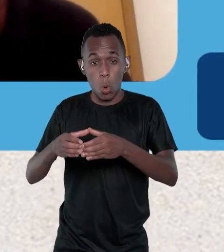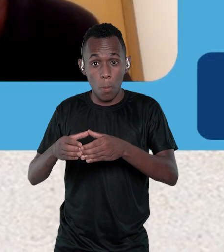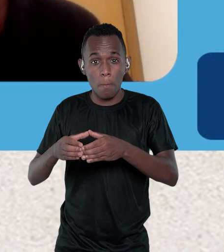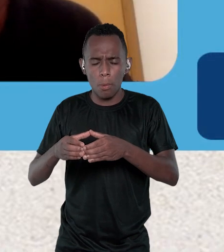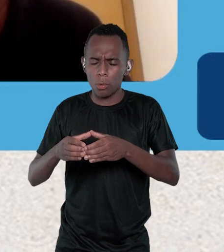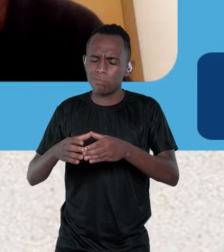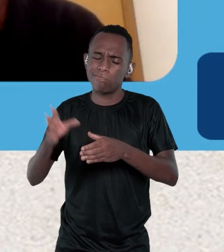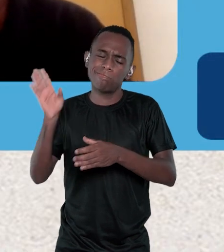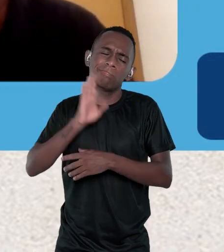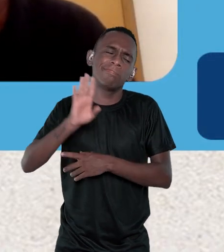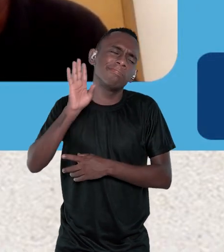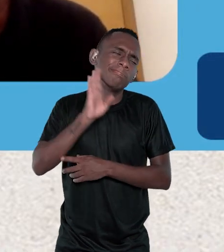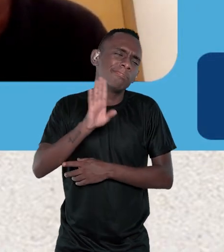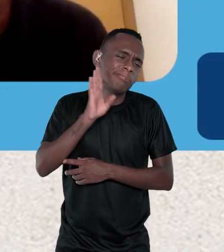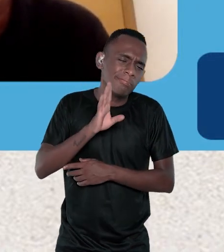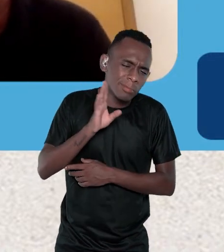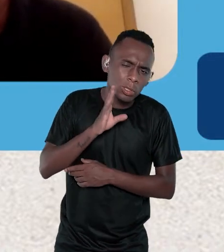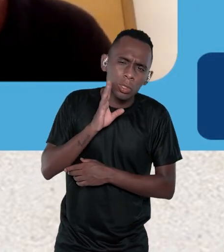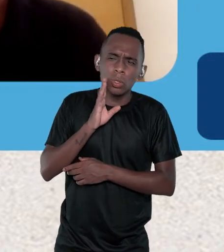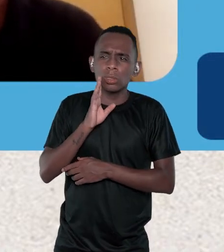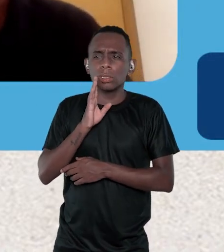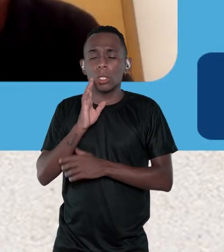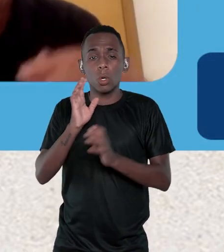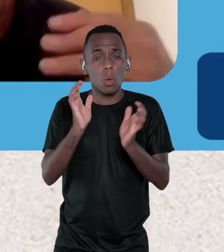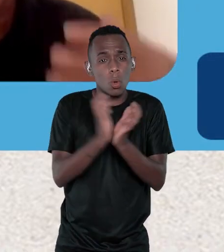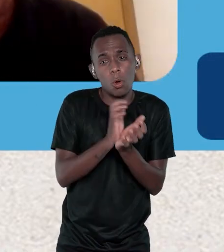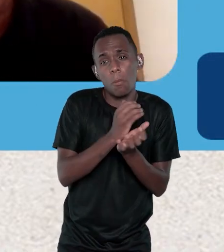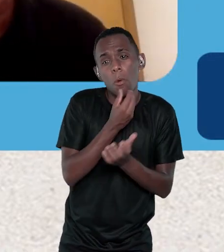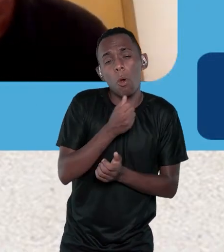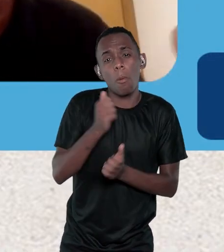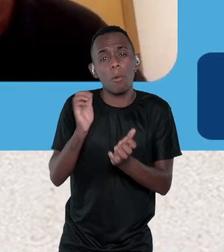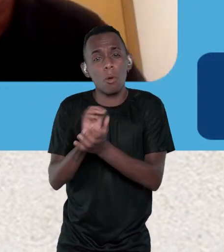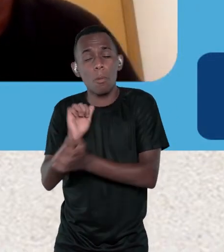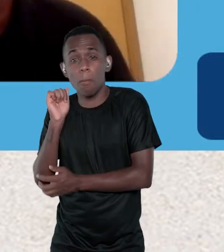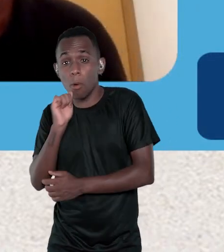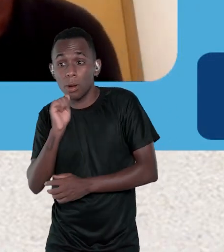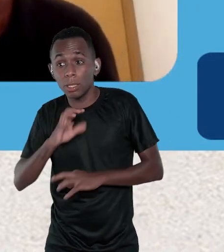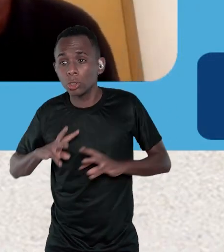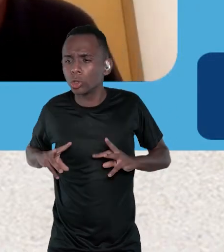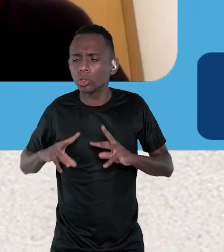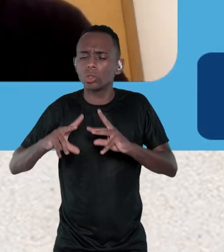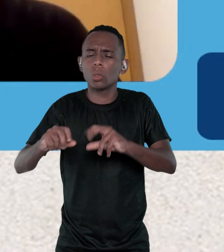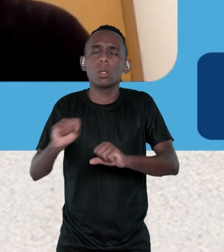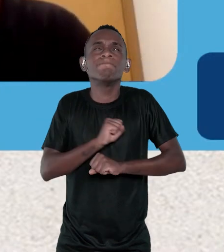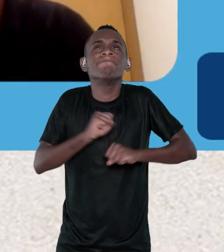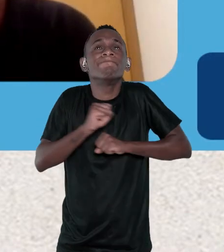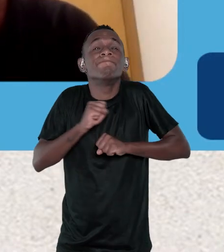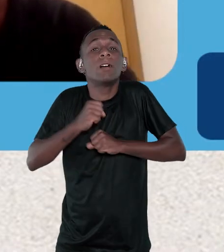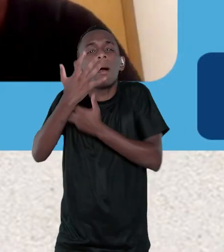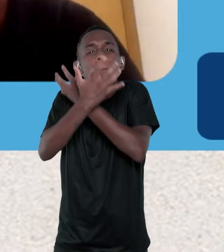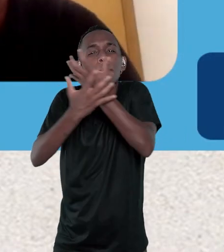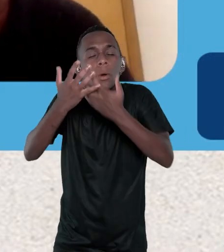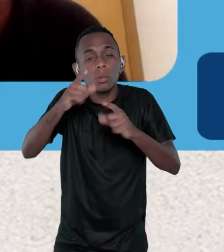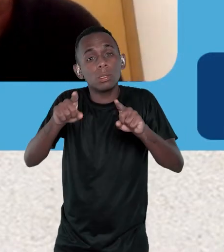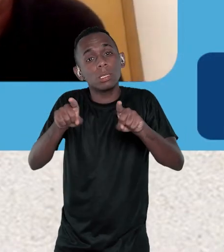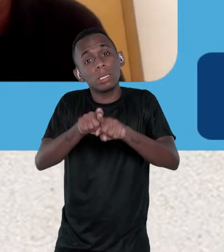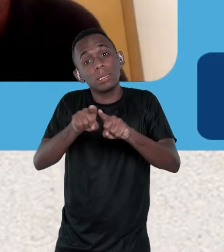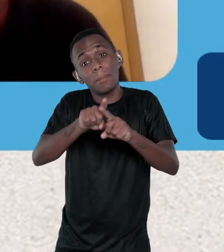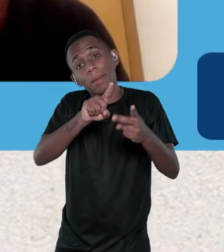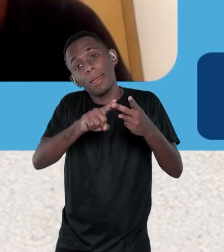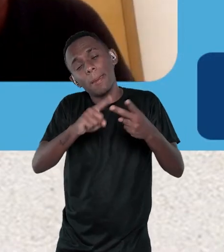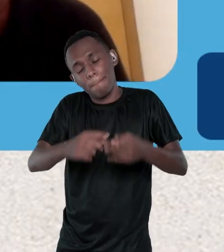fazia uma turma muito legal, rapazes e moças e tal, e todo mundo